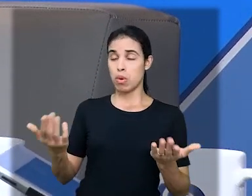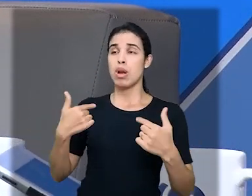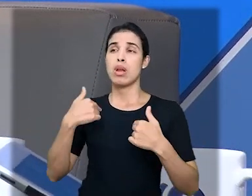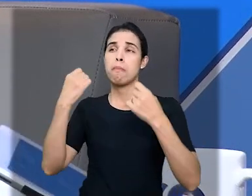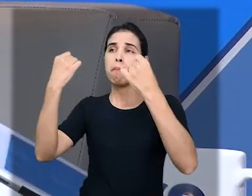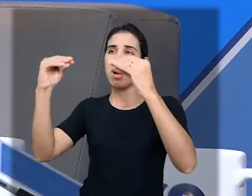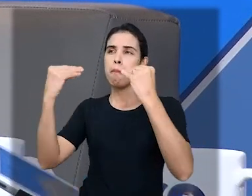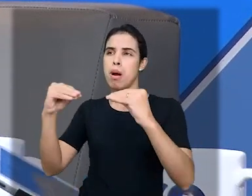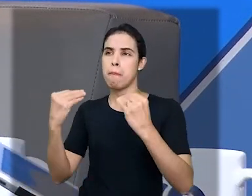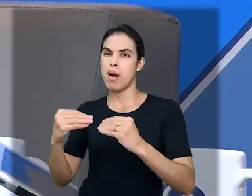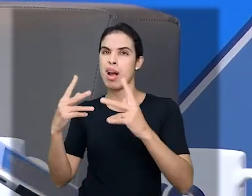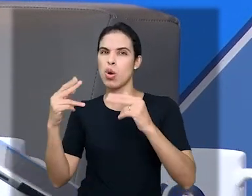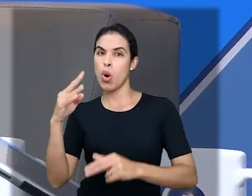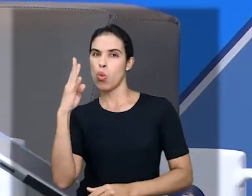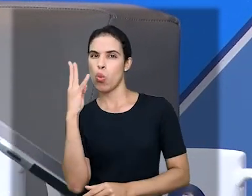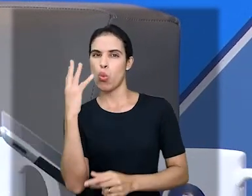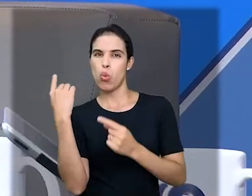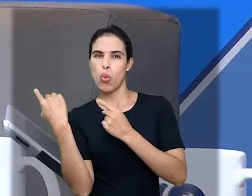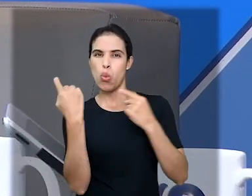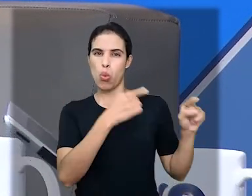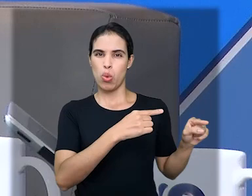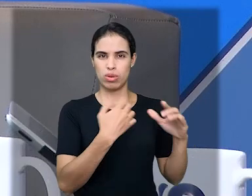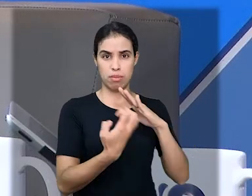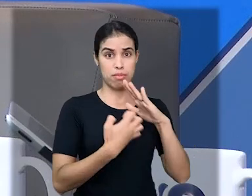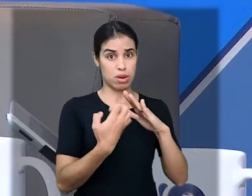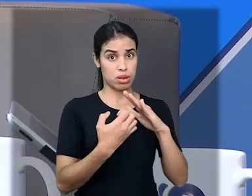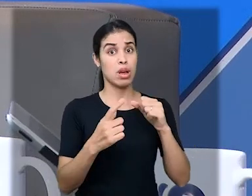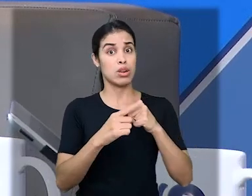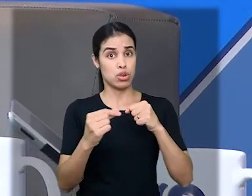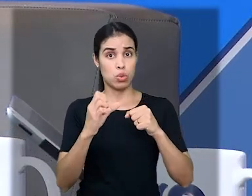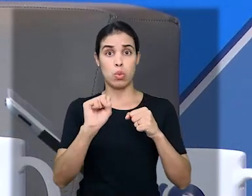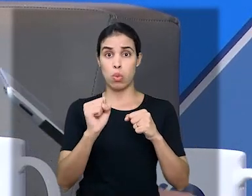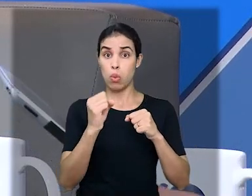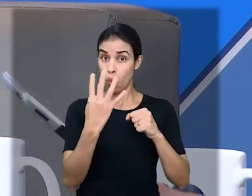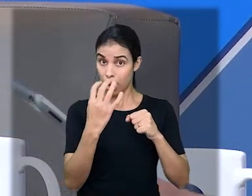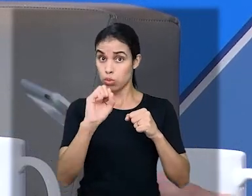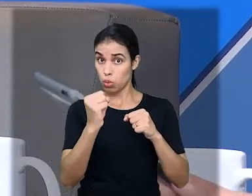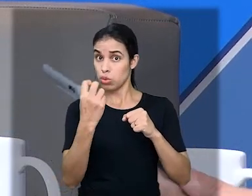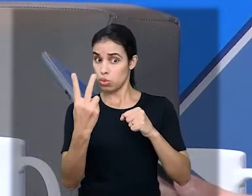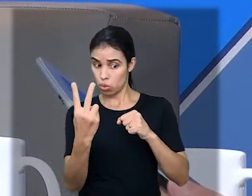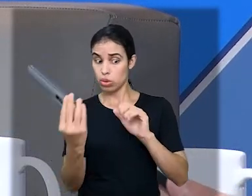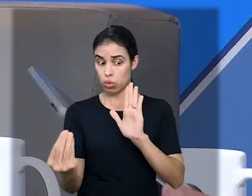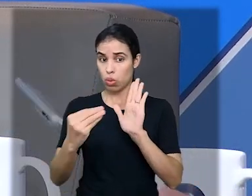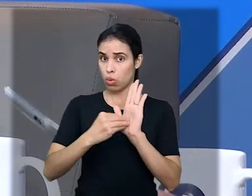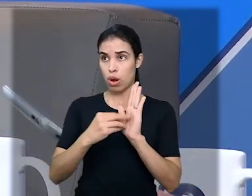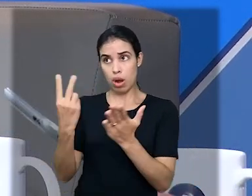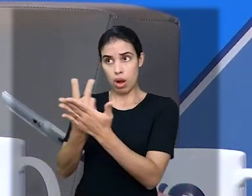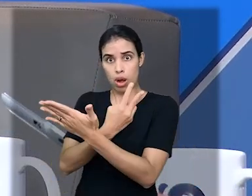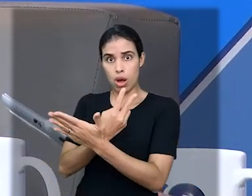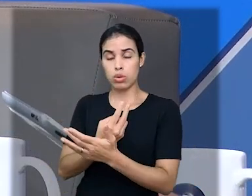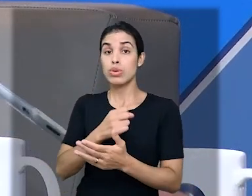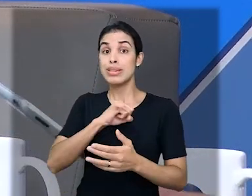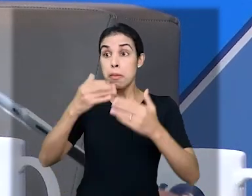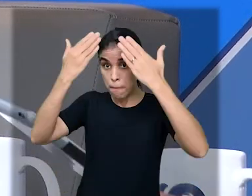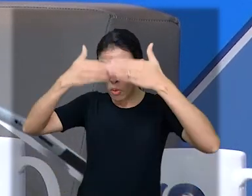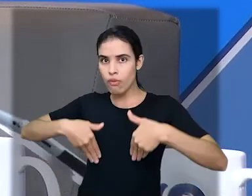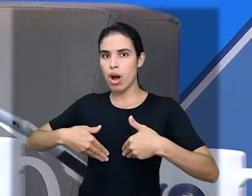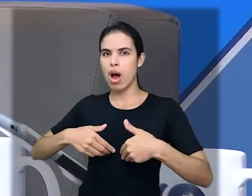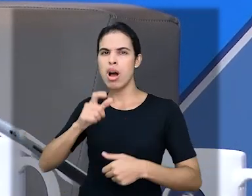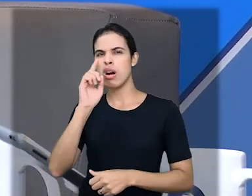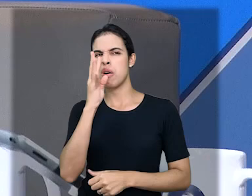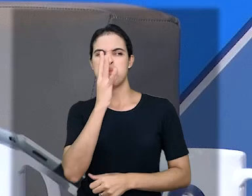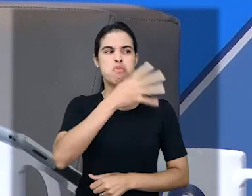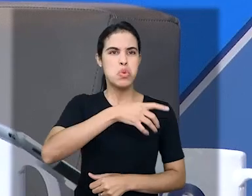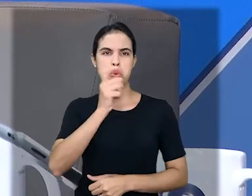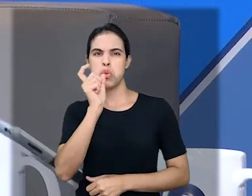para ofender. E isso está inserido, sim, no artigo 482. E se ficar provado que esse empregado foi lá, xingou,